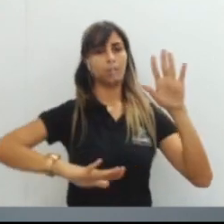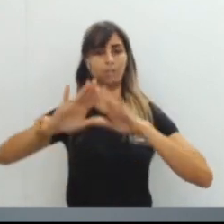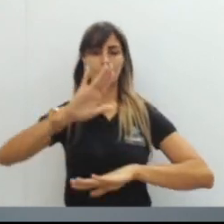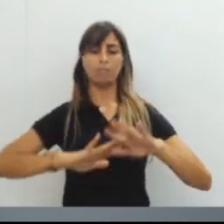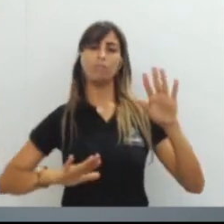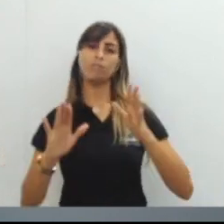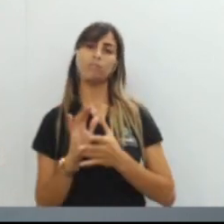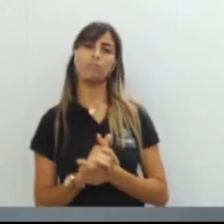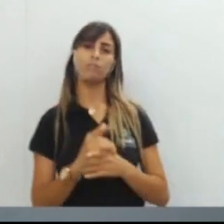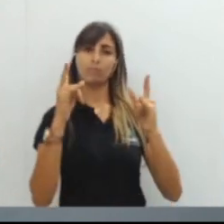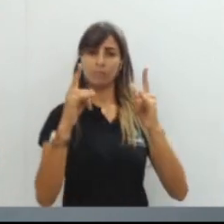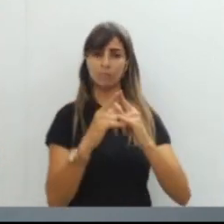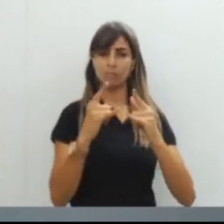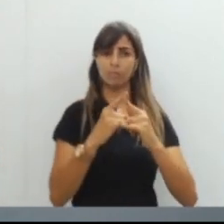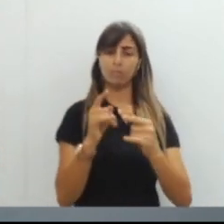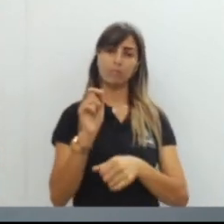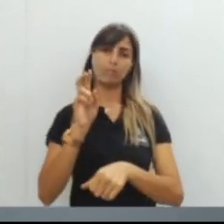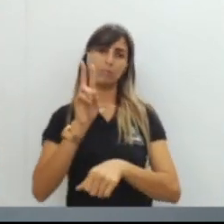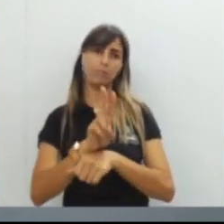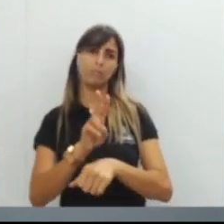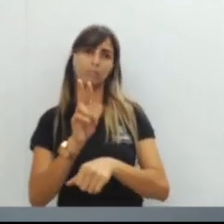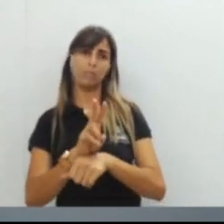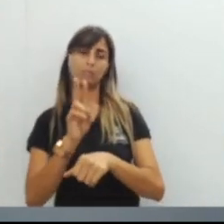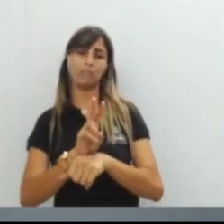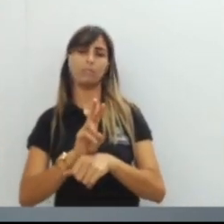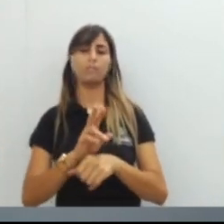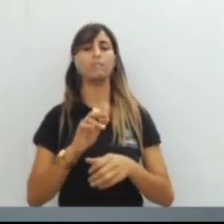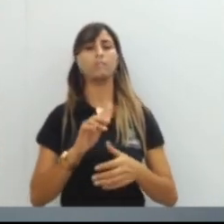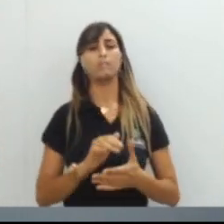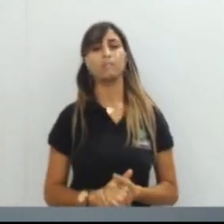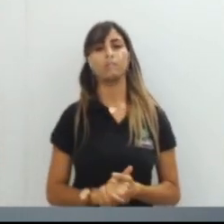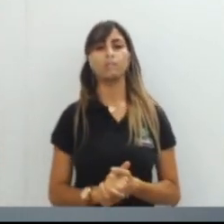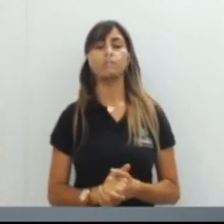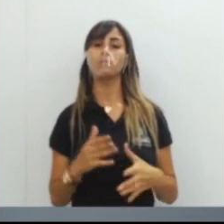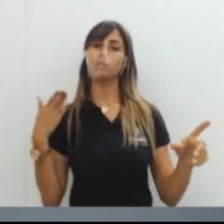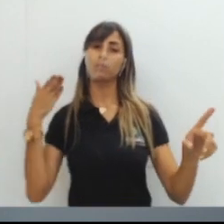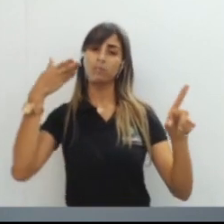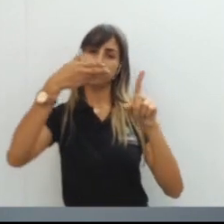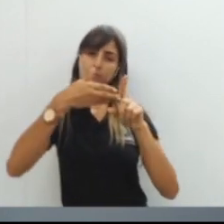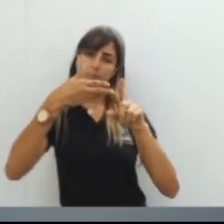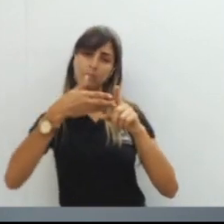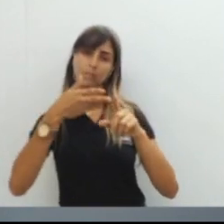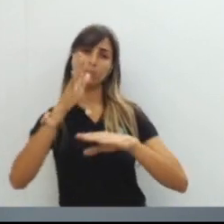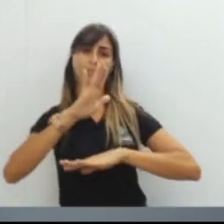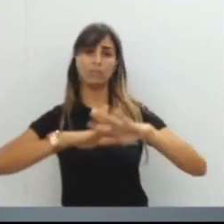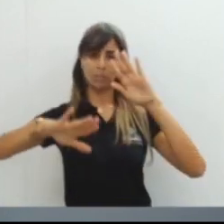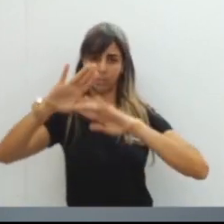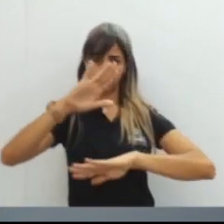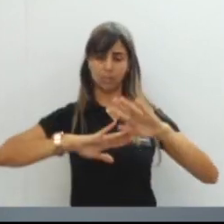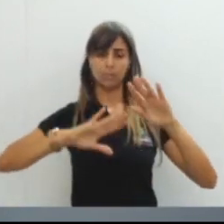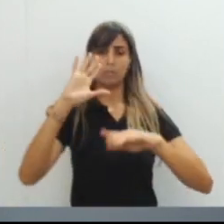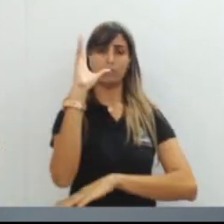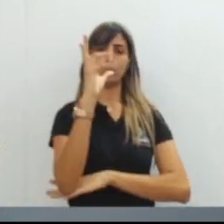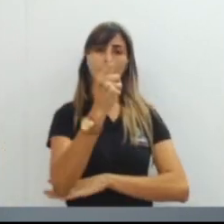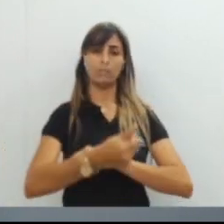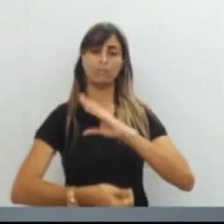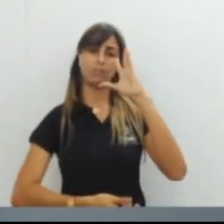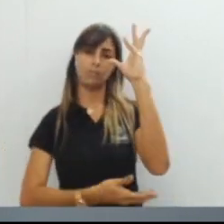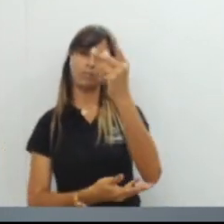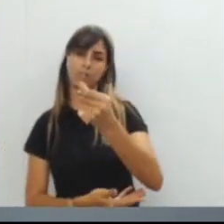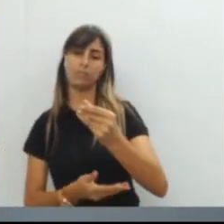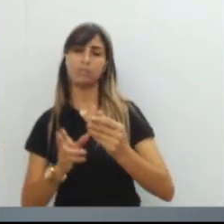Nas unidades de conservação de proteção integral, o objetivo é de preservação da natureza, bem como